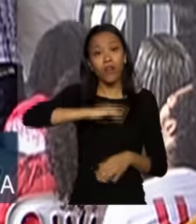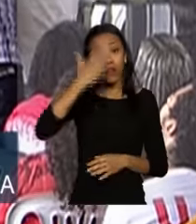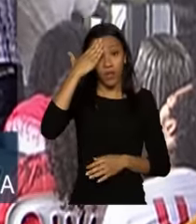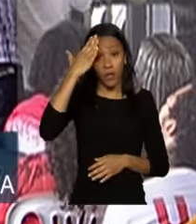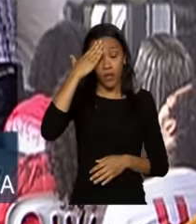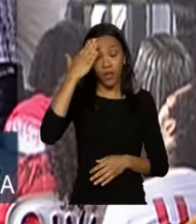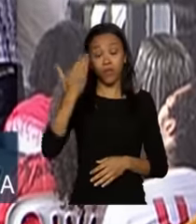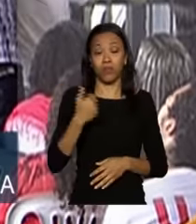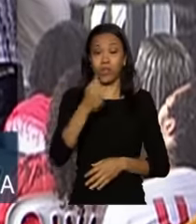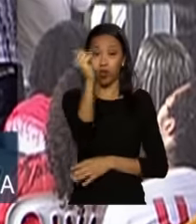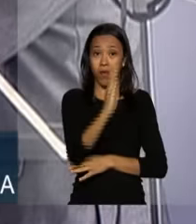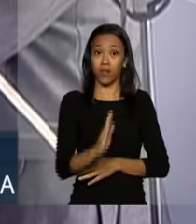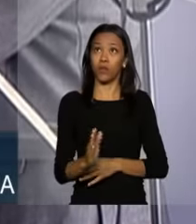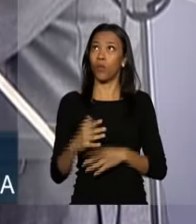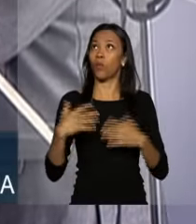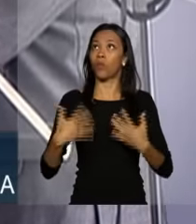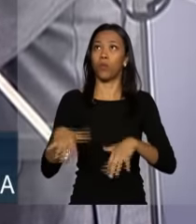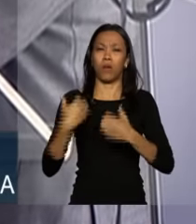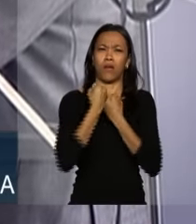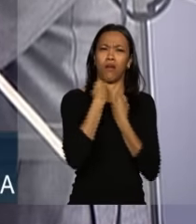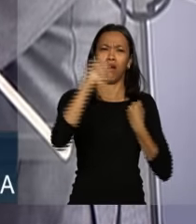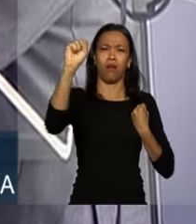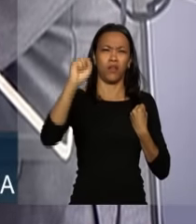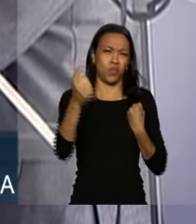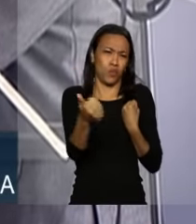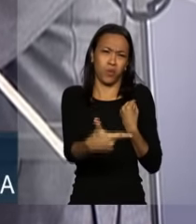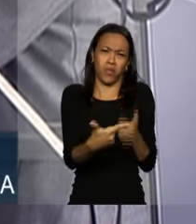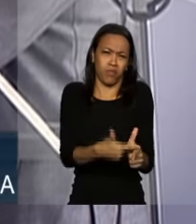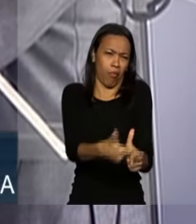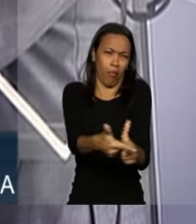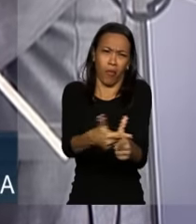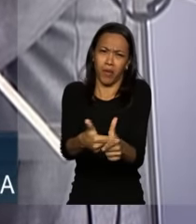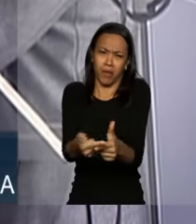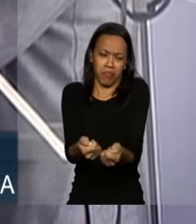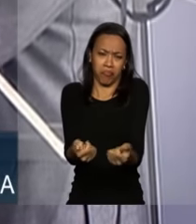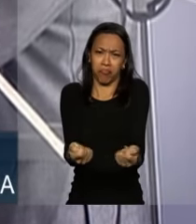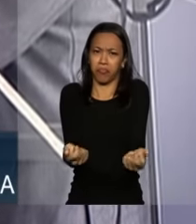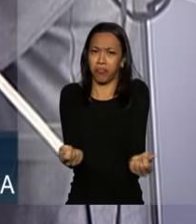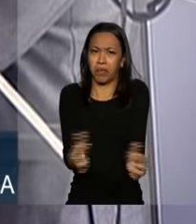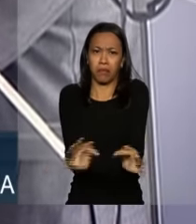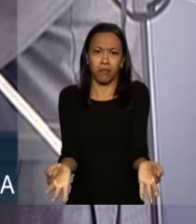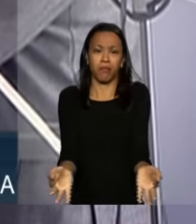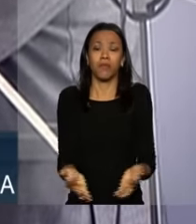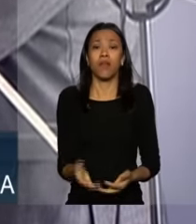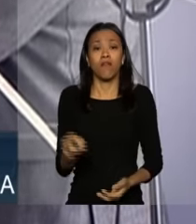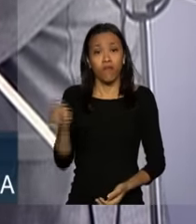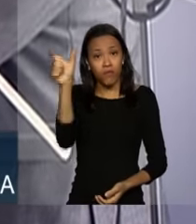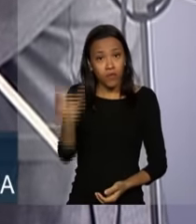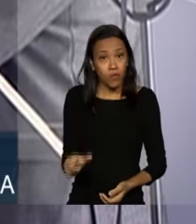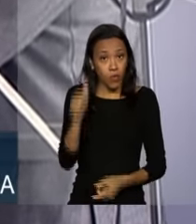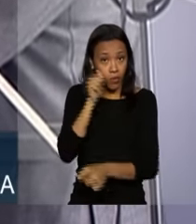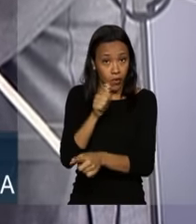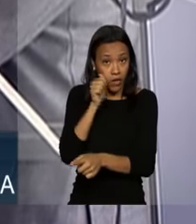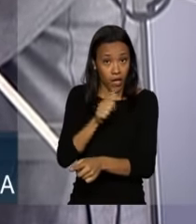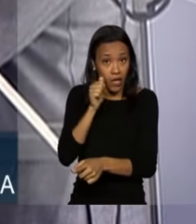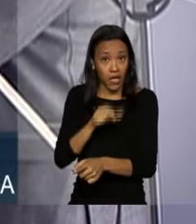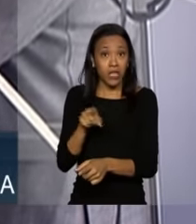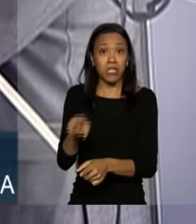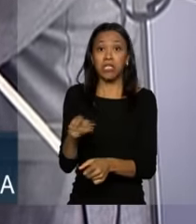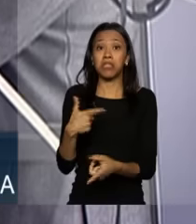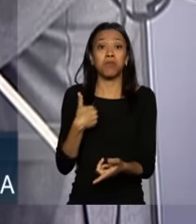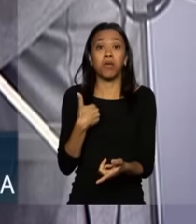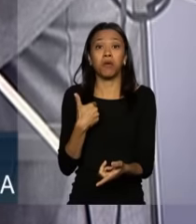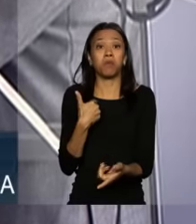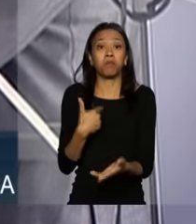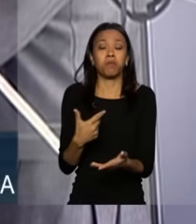Brasil é maior que a crise. Todos sabemos que a mulher que não se rendeu à violência e à brutalidade